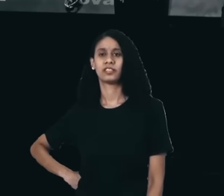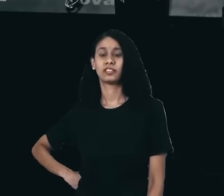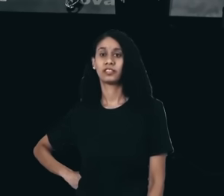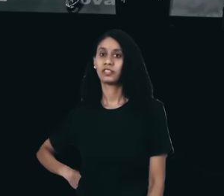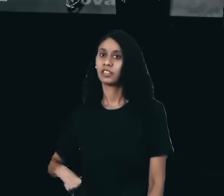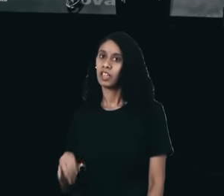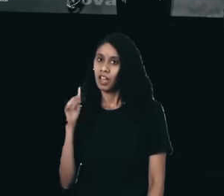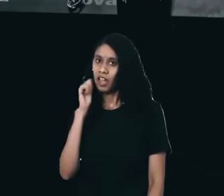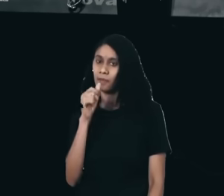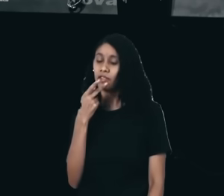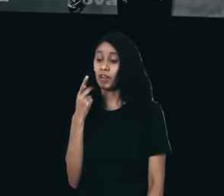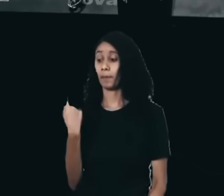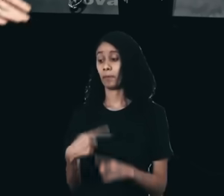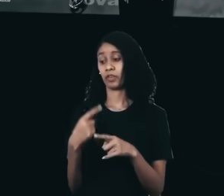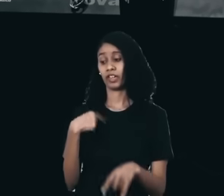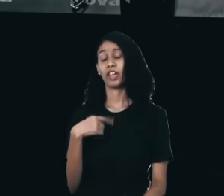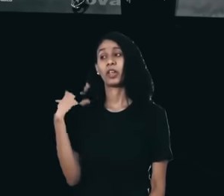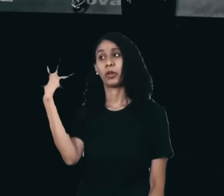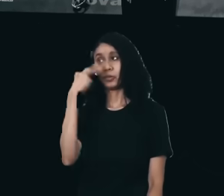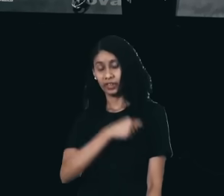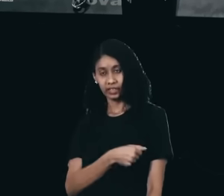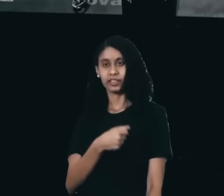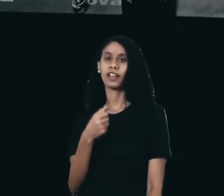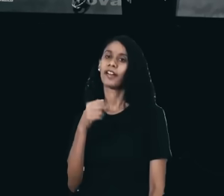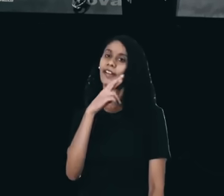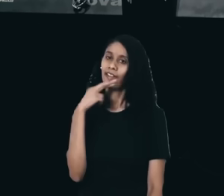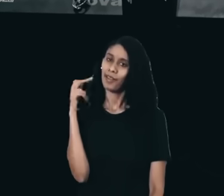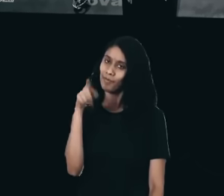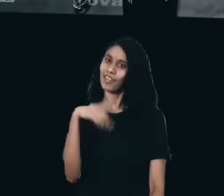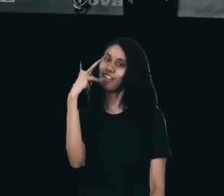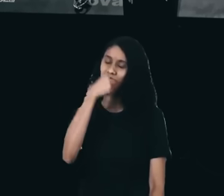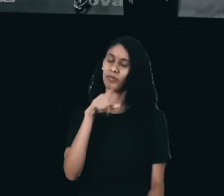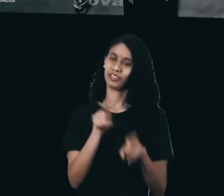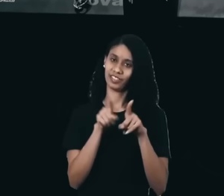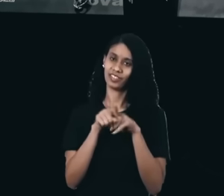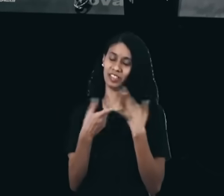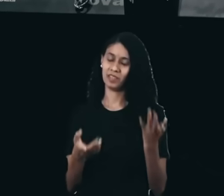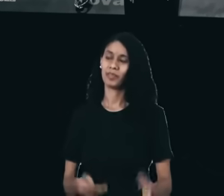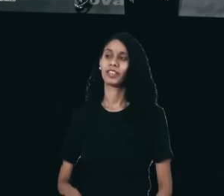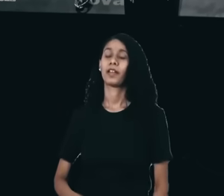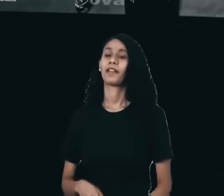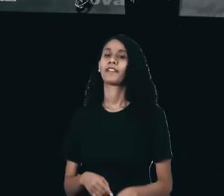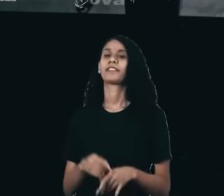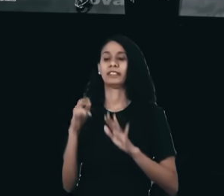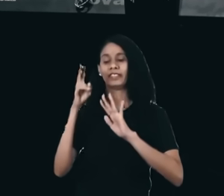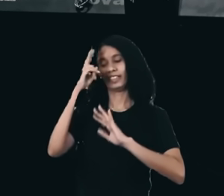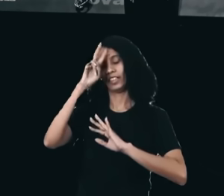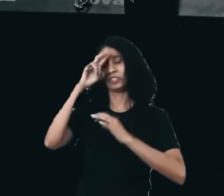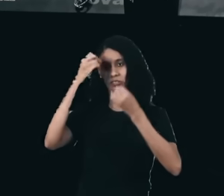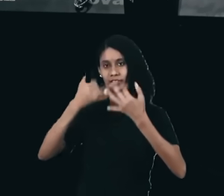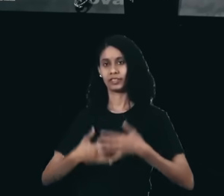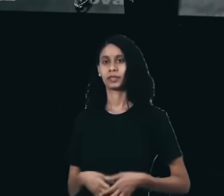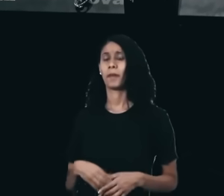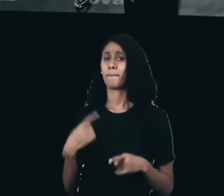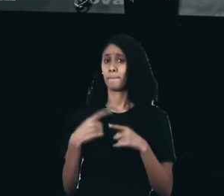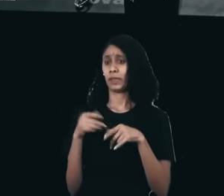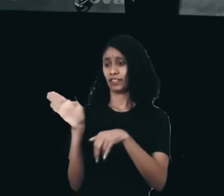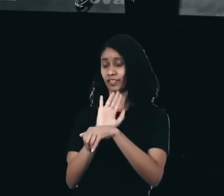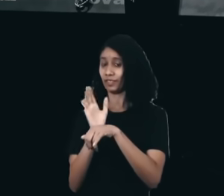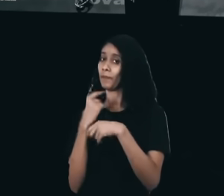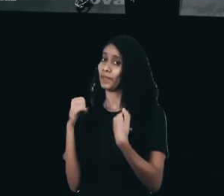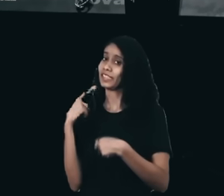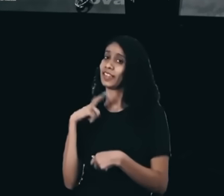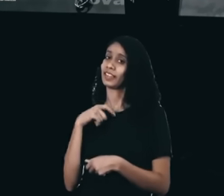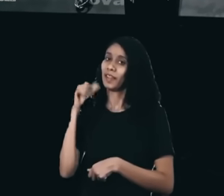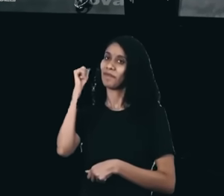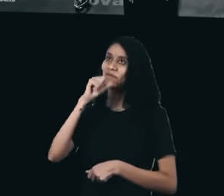foi porque eu era linda, porque Rebeca era bonita também. Ainda tinha esse adendo na história. Porque para ser cinematográfica tem que ter